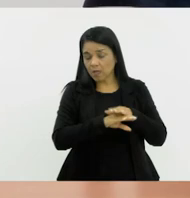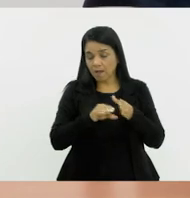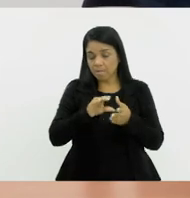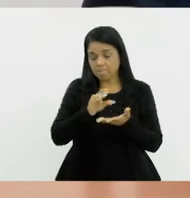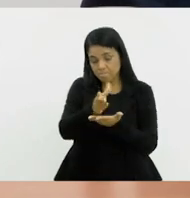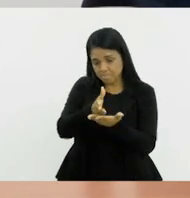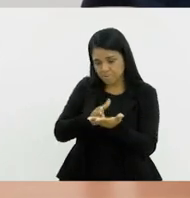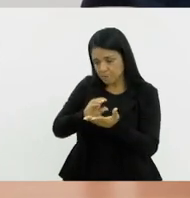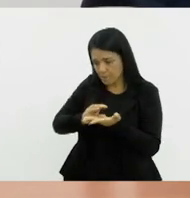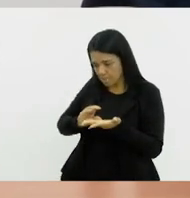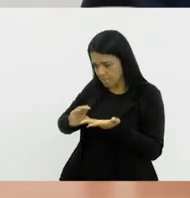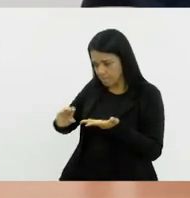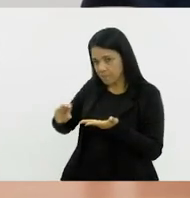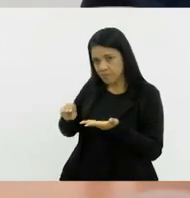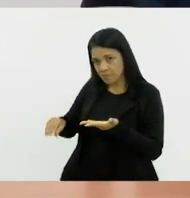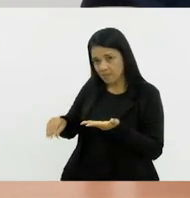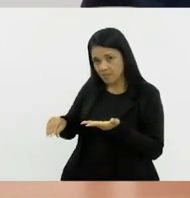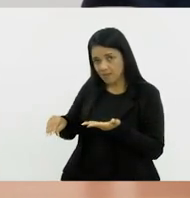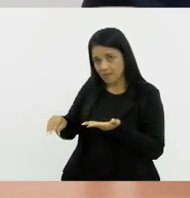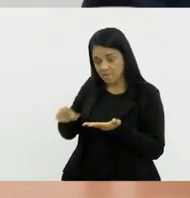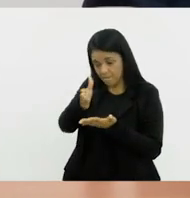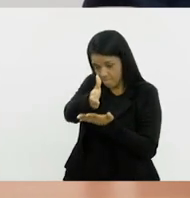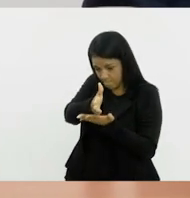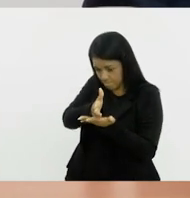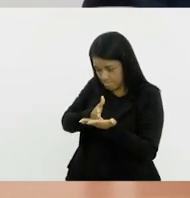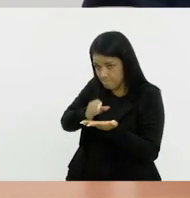para fins de